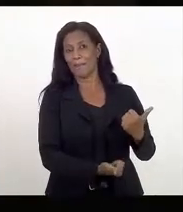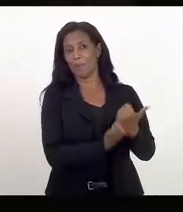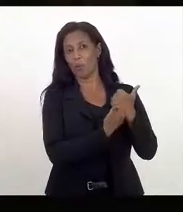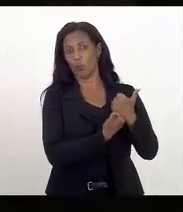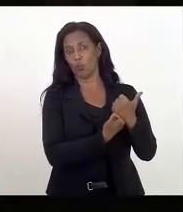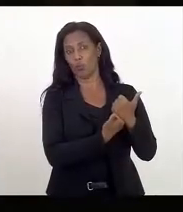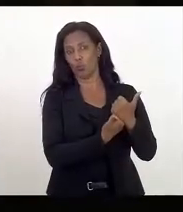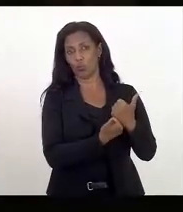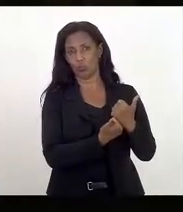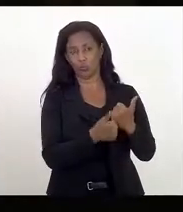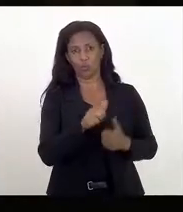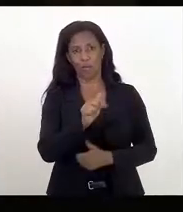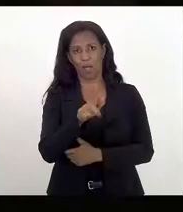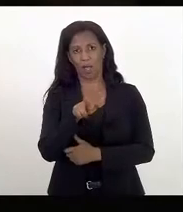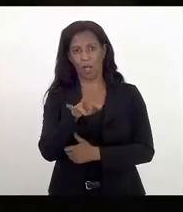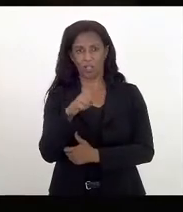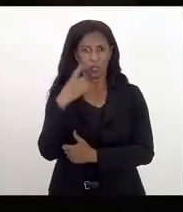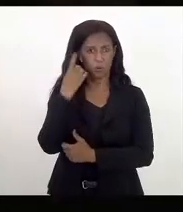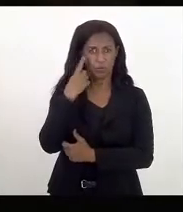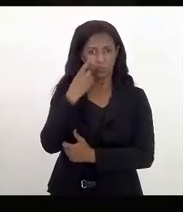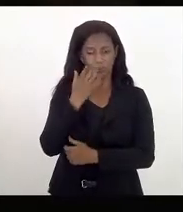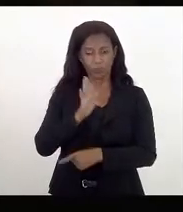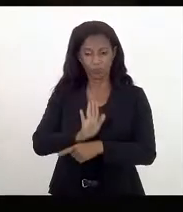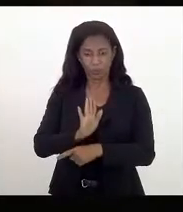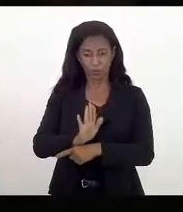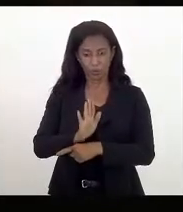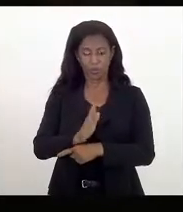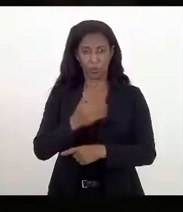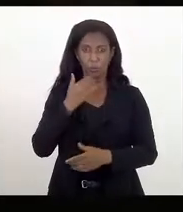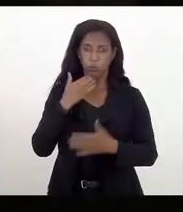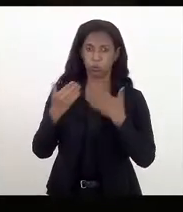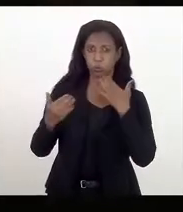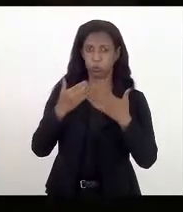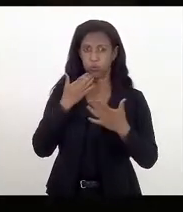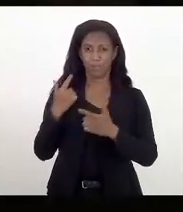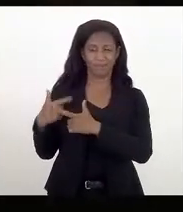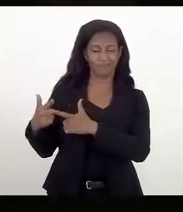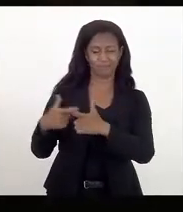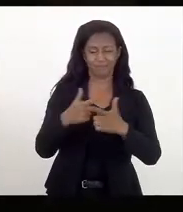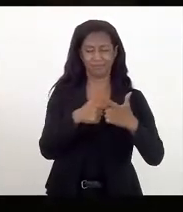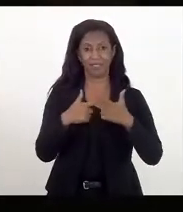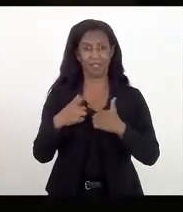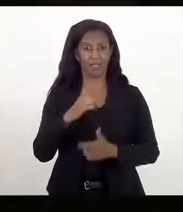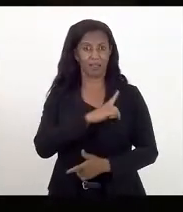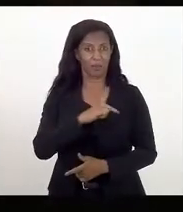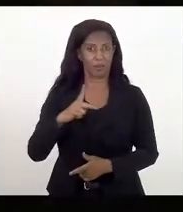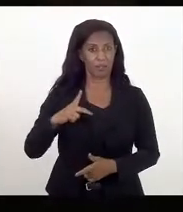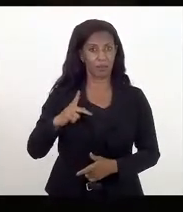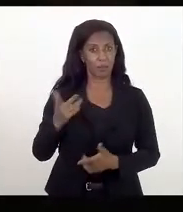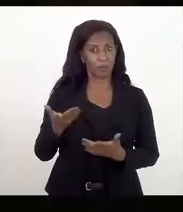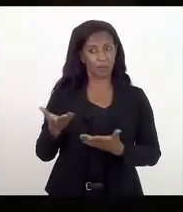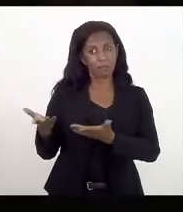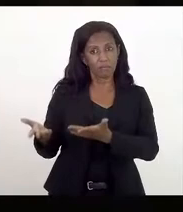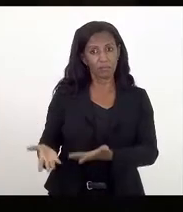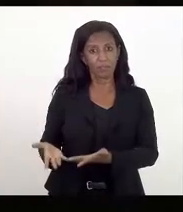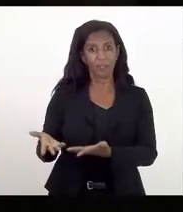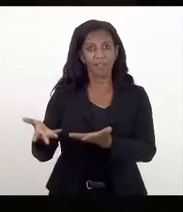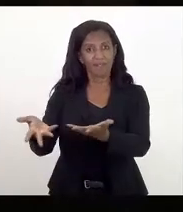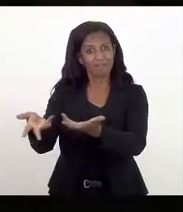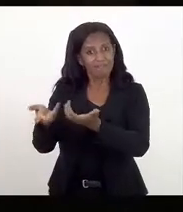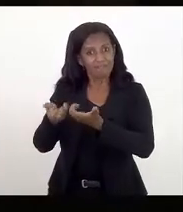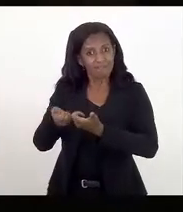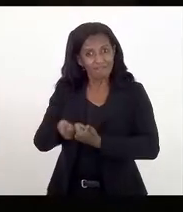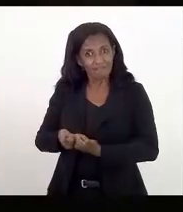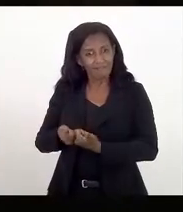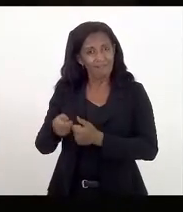Alexandre, para atender as suas demandas. E é a defessoria pública ali que recebe essa